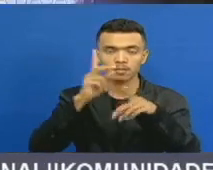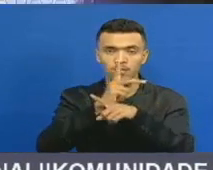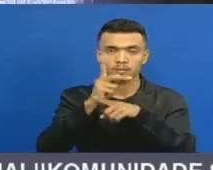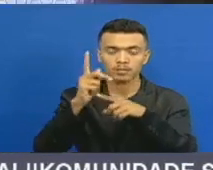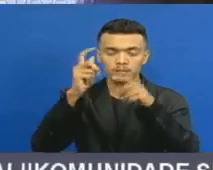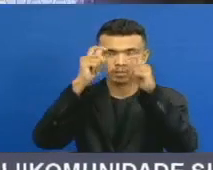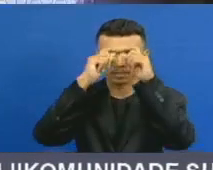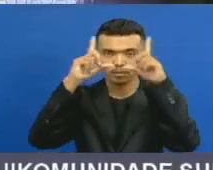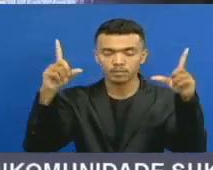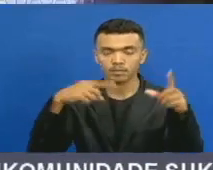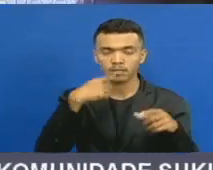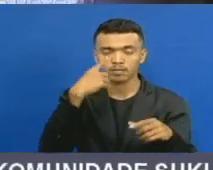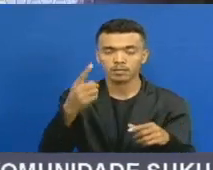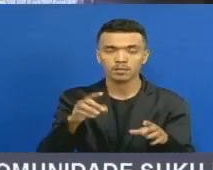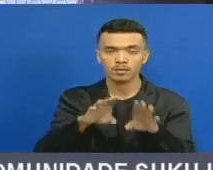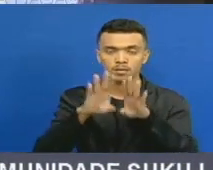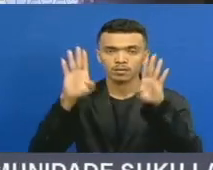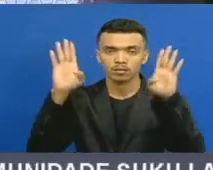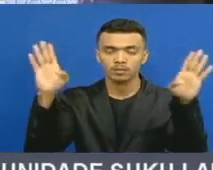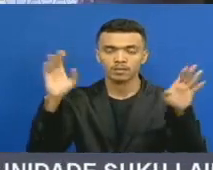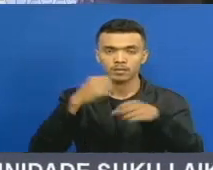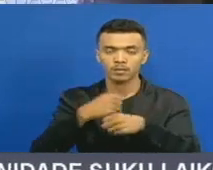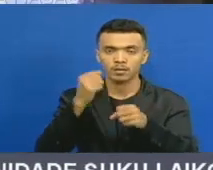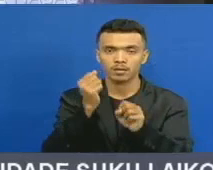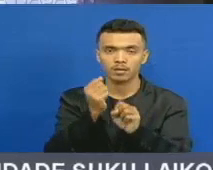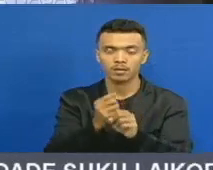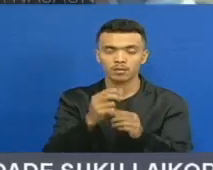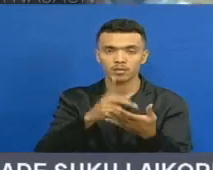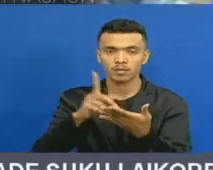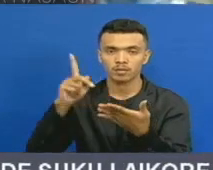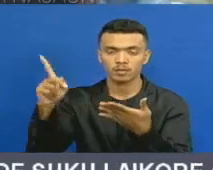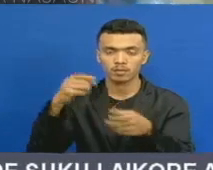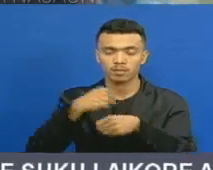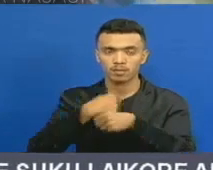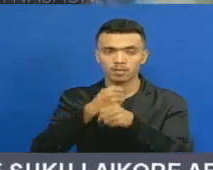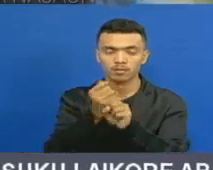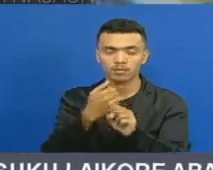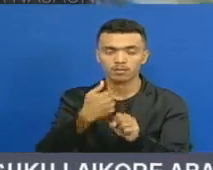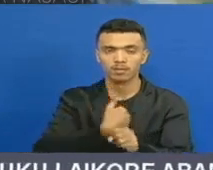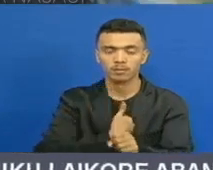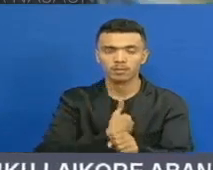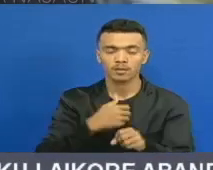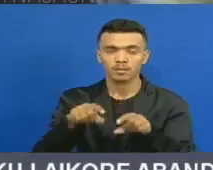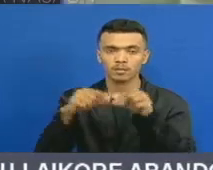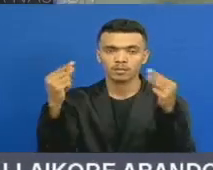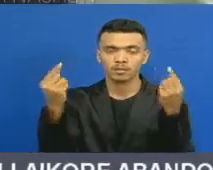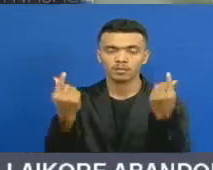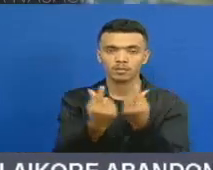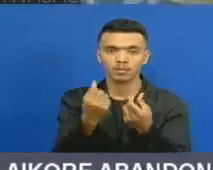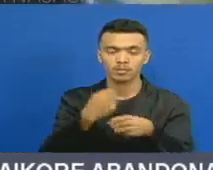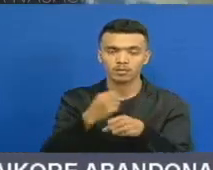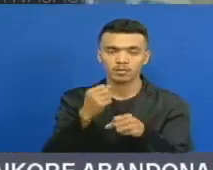Cornelio da Conceição Hateten, lançamento ne halau ato halo pagamento ba café nine neve durante equipa cooperativa